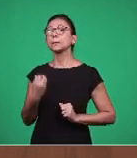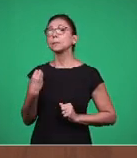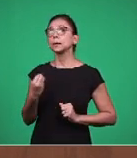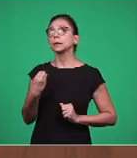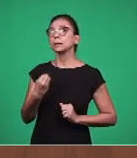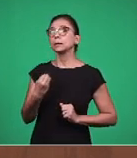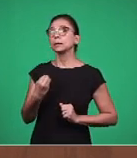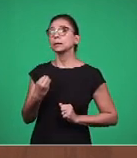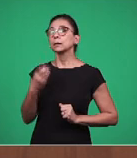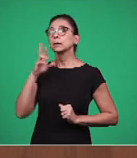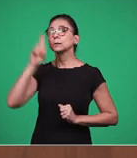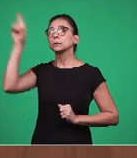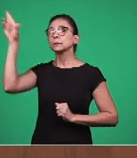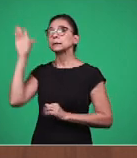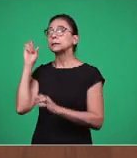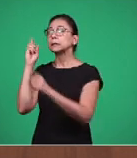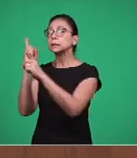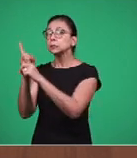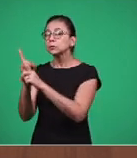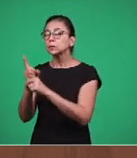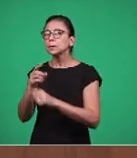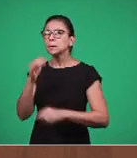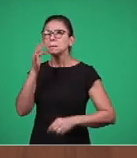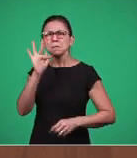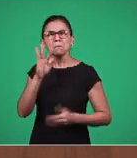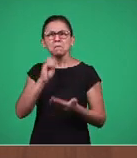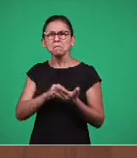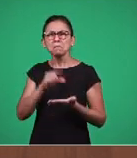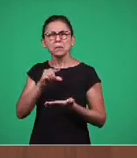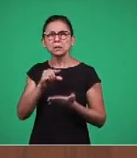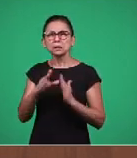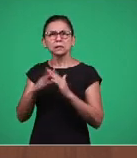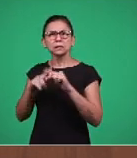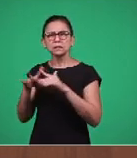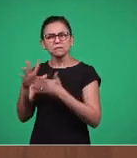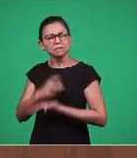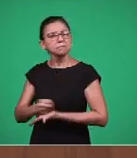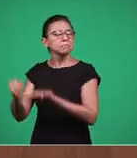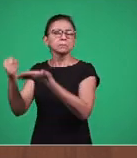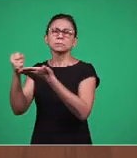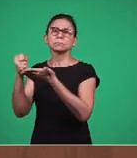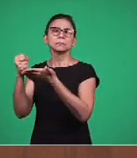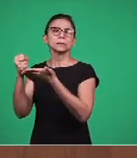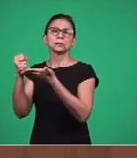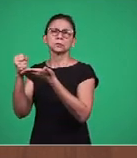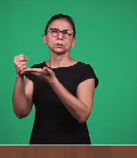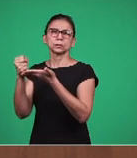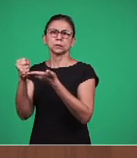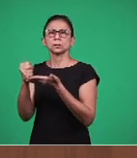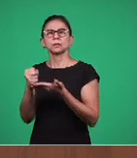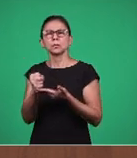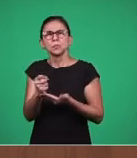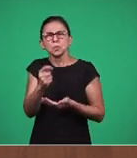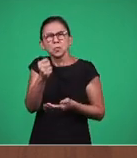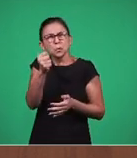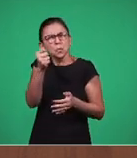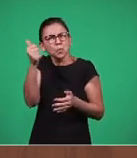Senhor. A igreja vai partir. O tempo dela se esgotou, está se